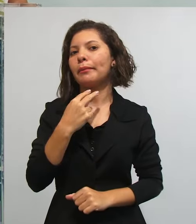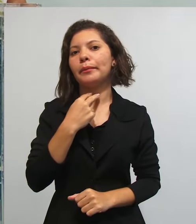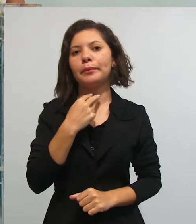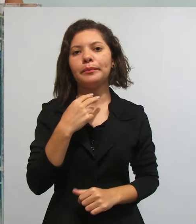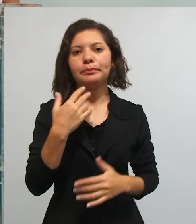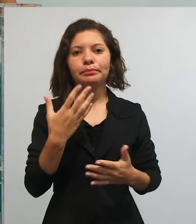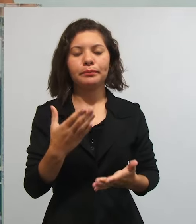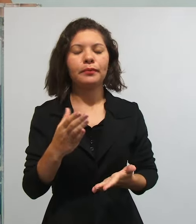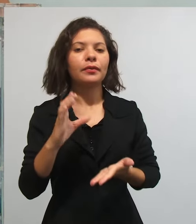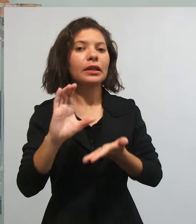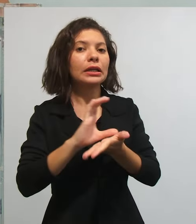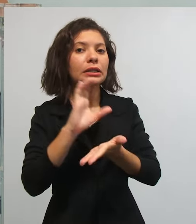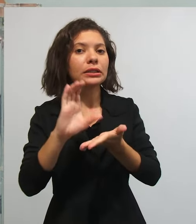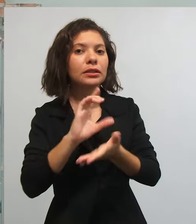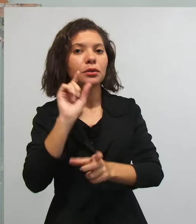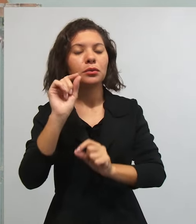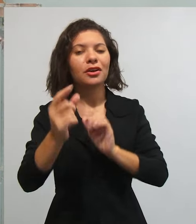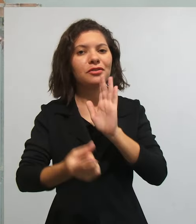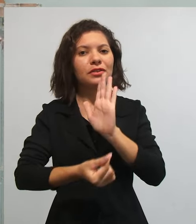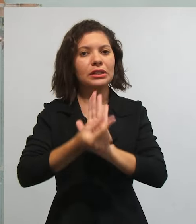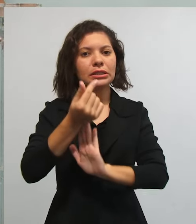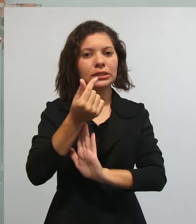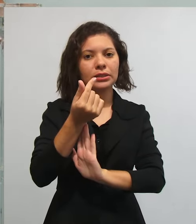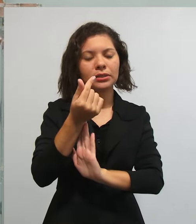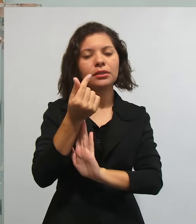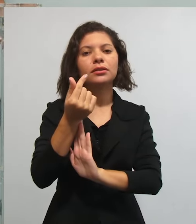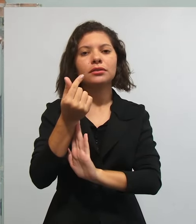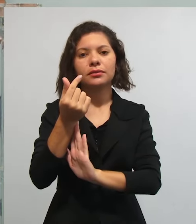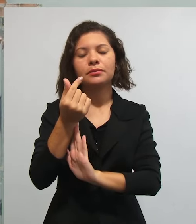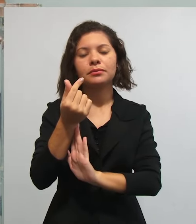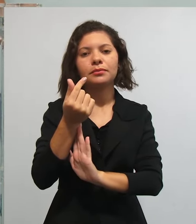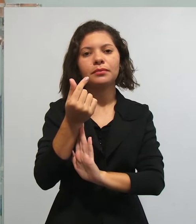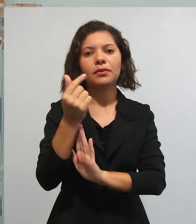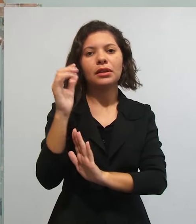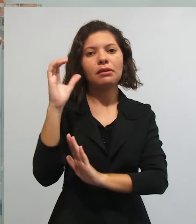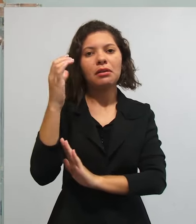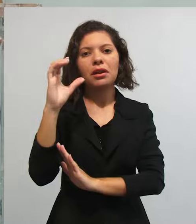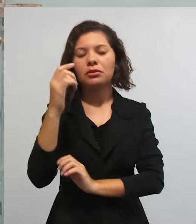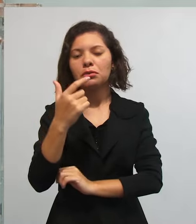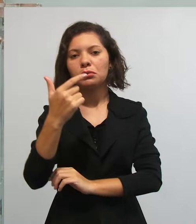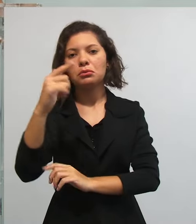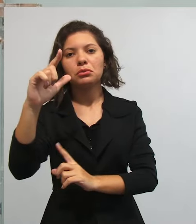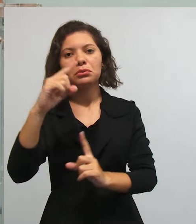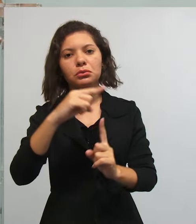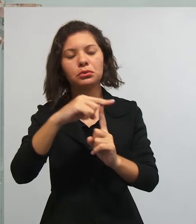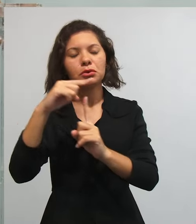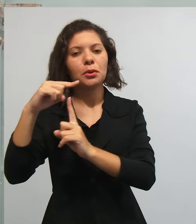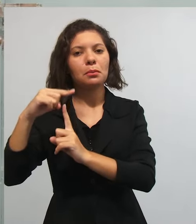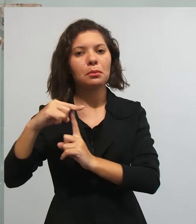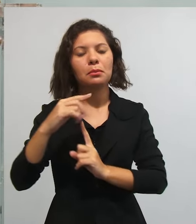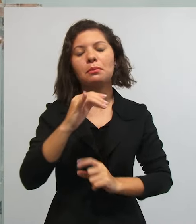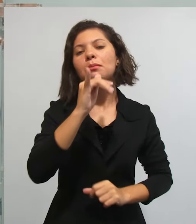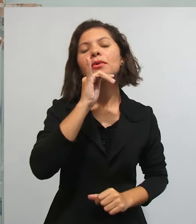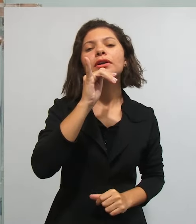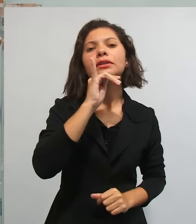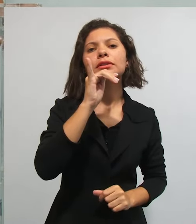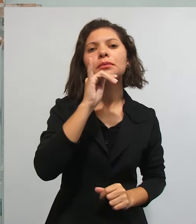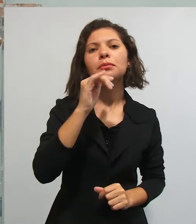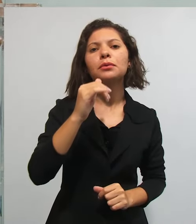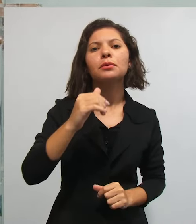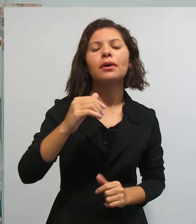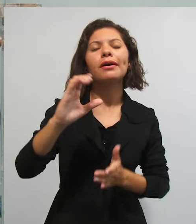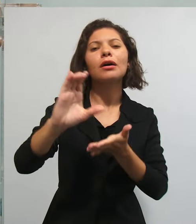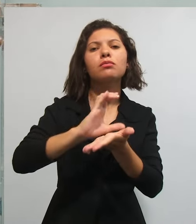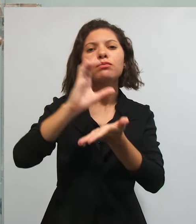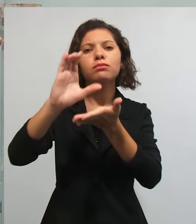financeira. Então, a operação de crédito é um outro tipo de receita financeira. O que é exemplo de receita primária? Então, nós